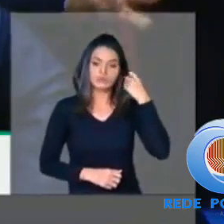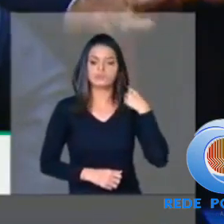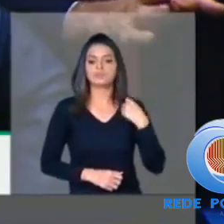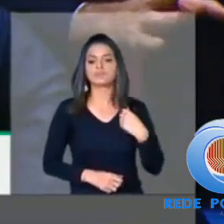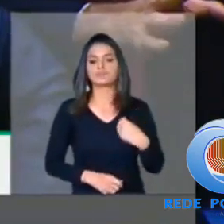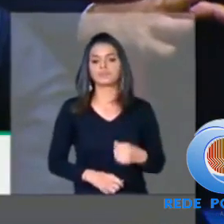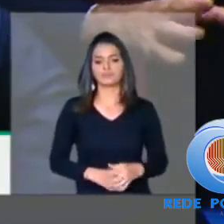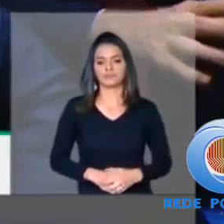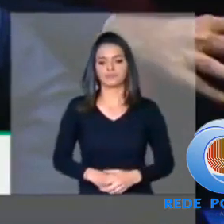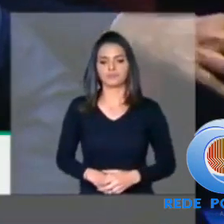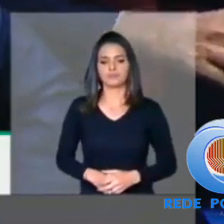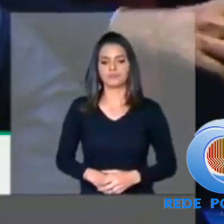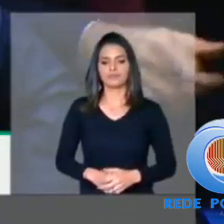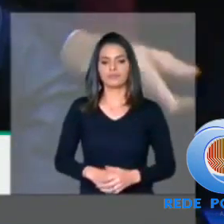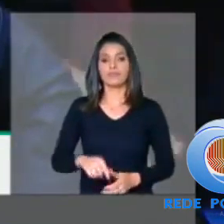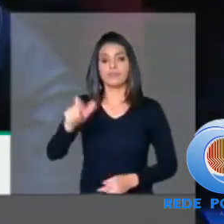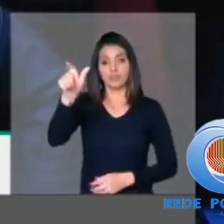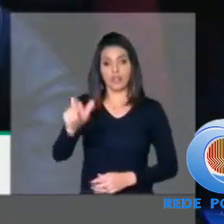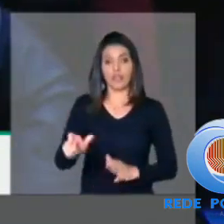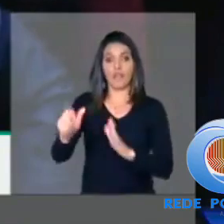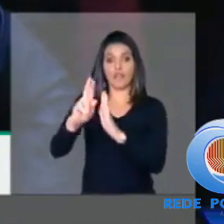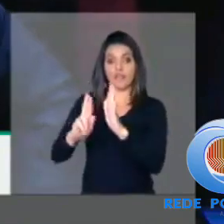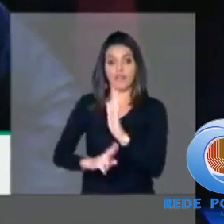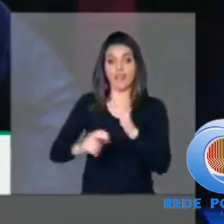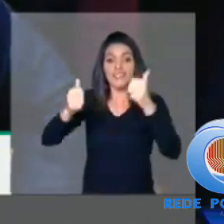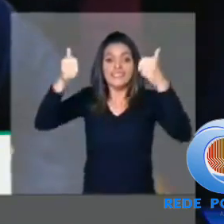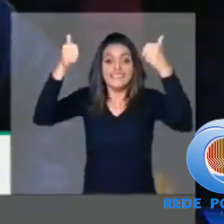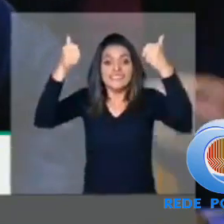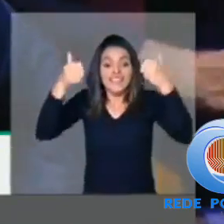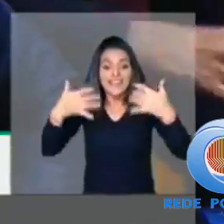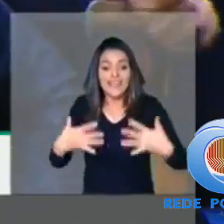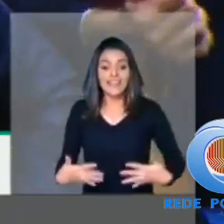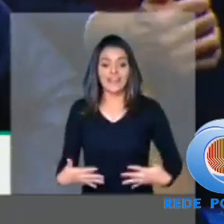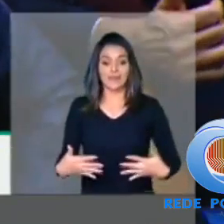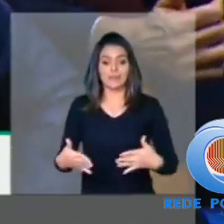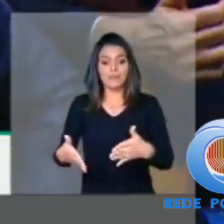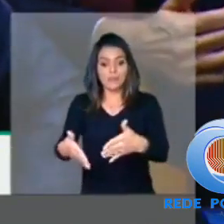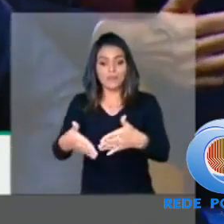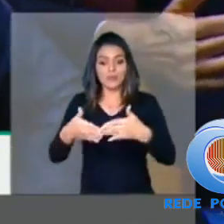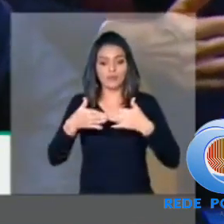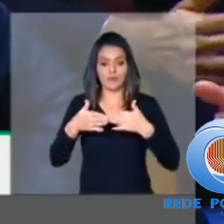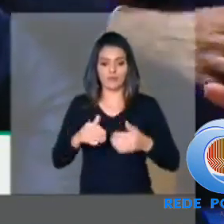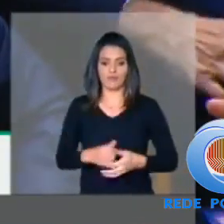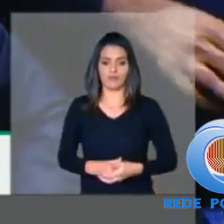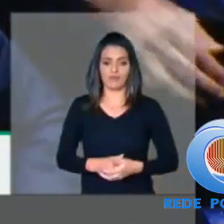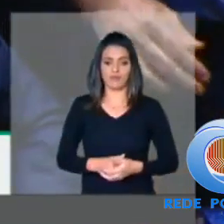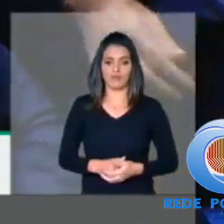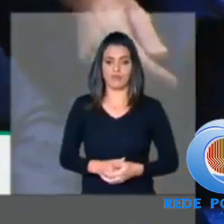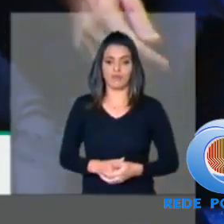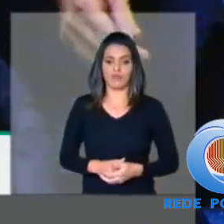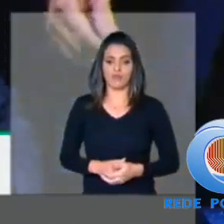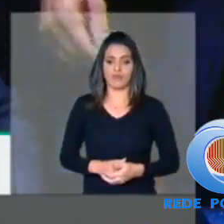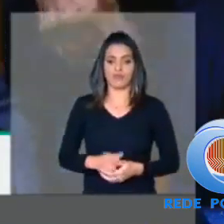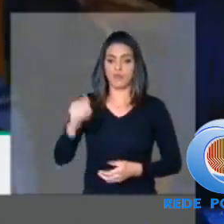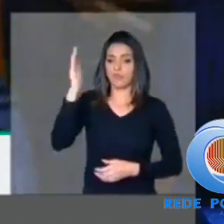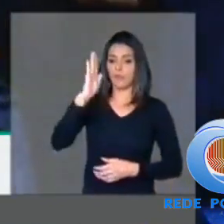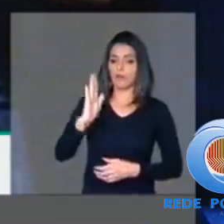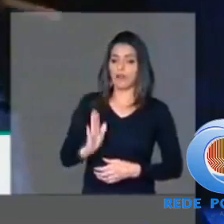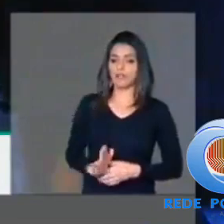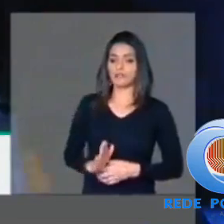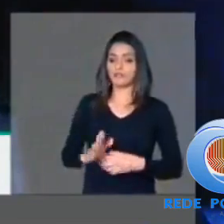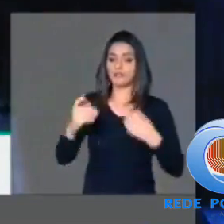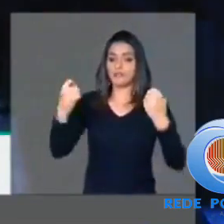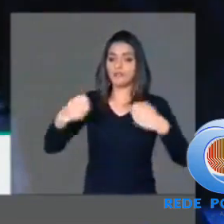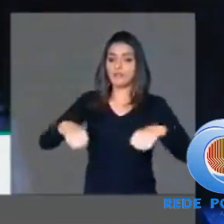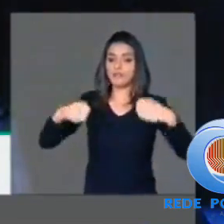Presidente, eu gostaria de um esclarecimento do relator. Presidente, não é não. Não está na hora. O Brasil tem sede de liberdade. Essa medida